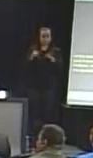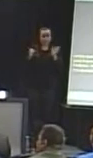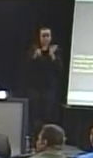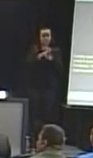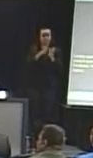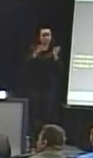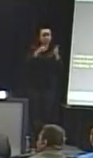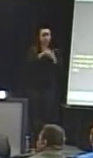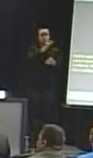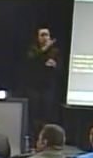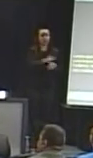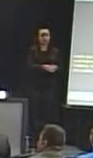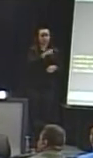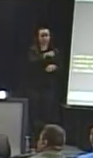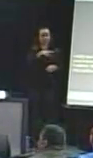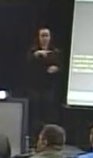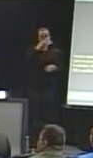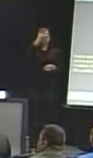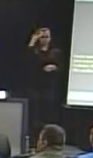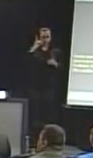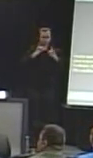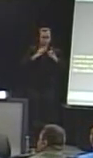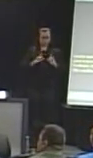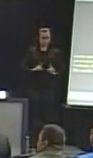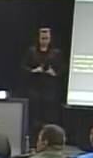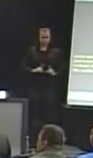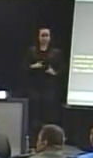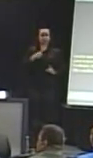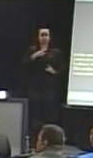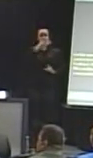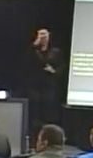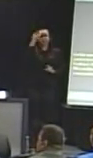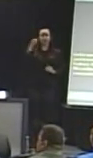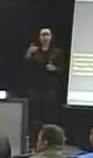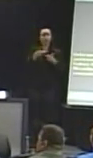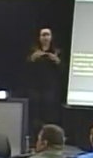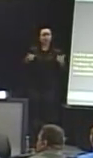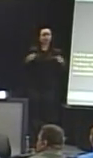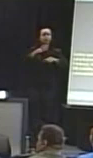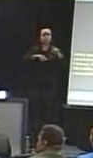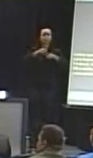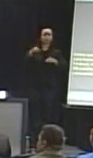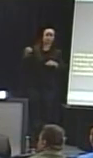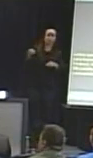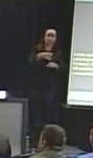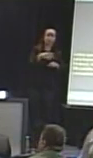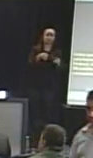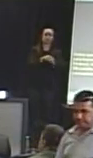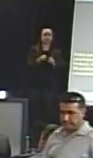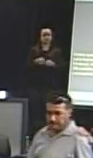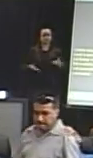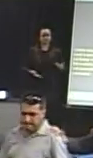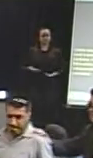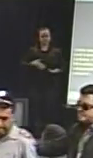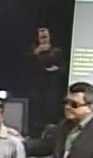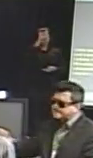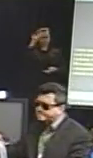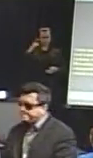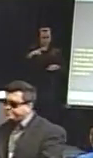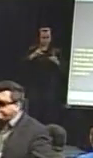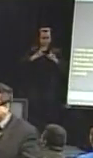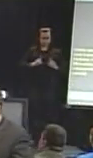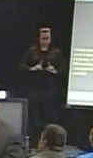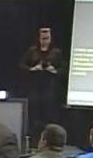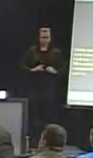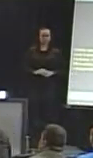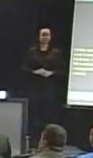deficiência. Acompanhe. Destinada ao financiamento de bens novos e serviços para pessoas com deficiência.